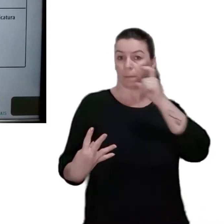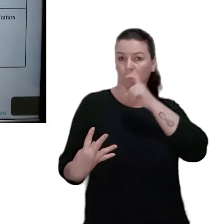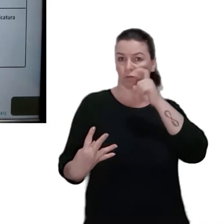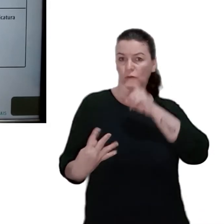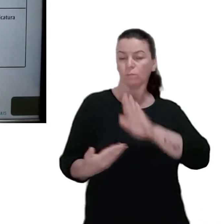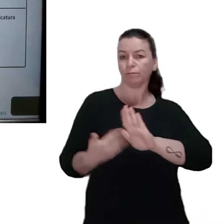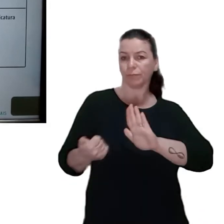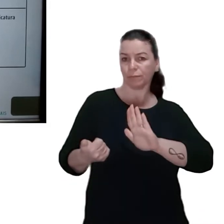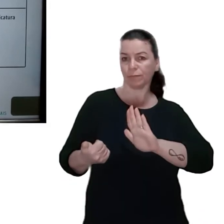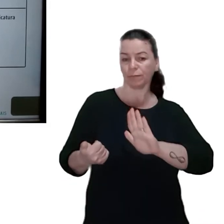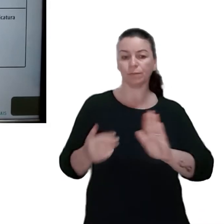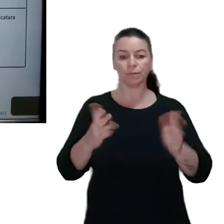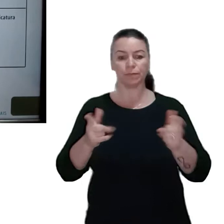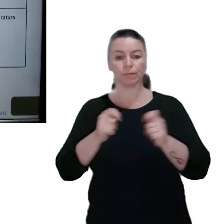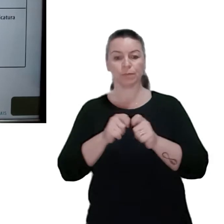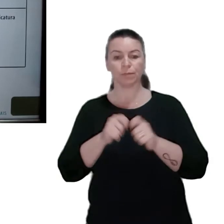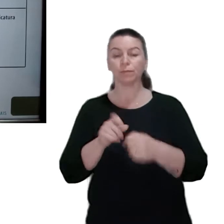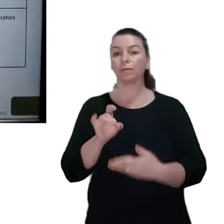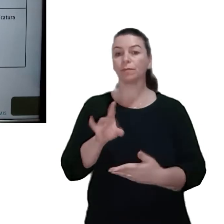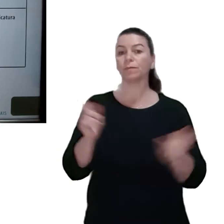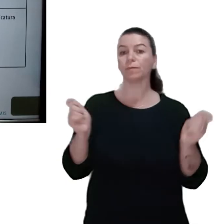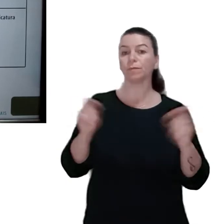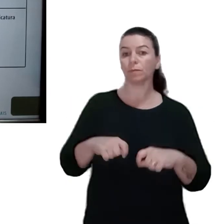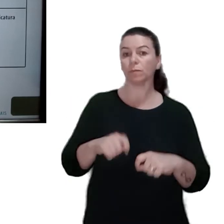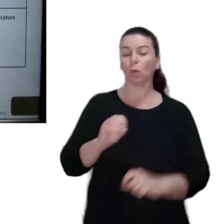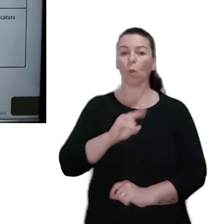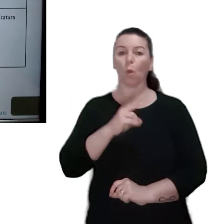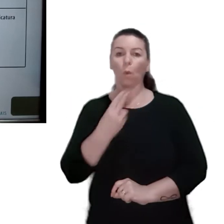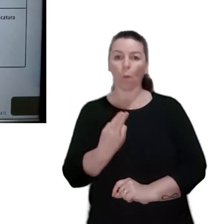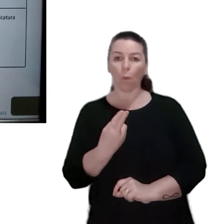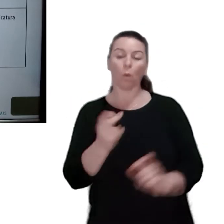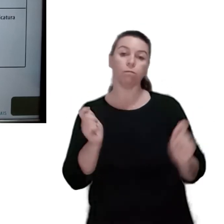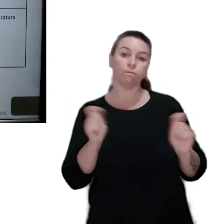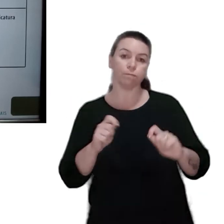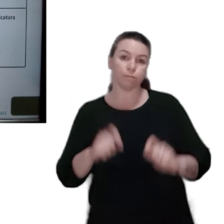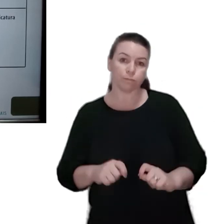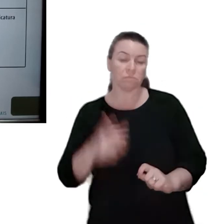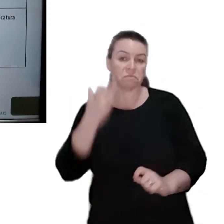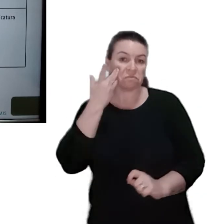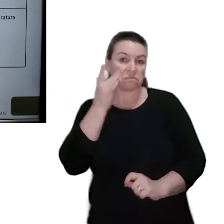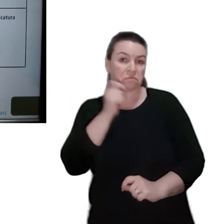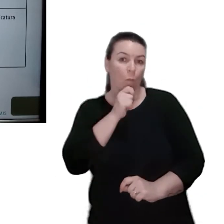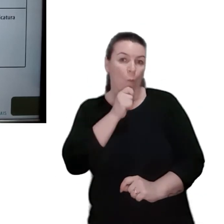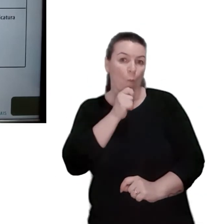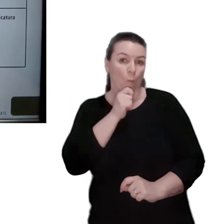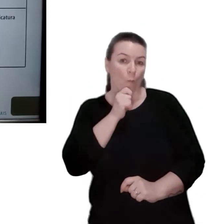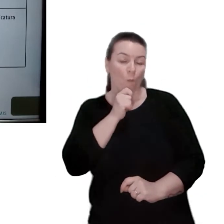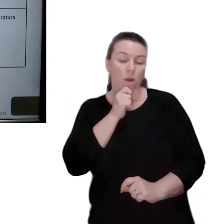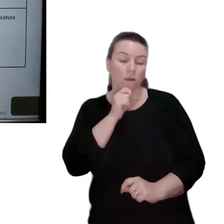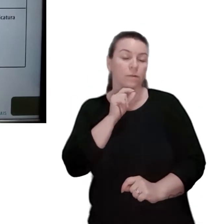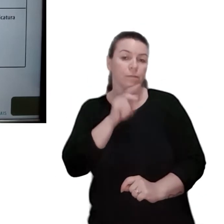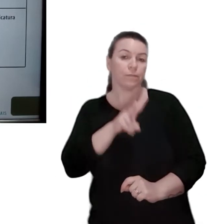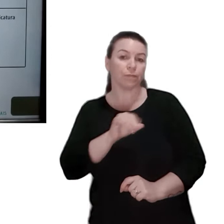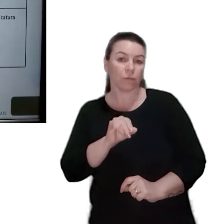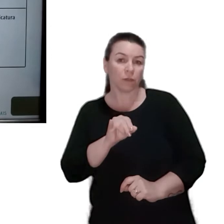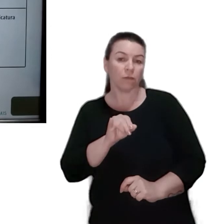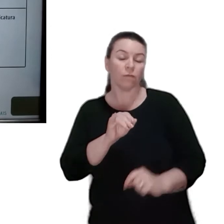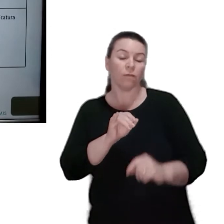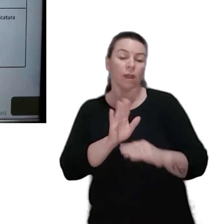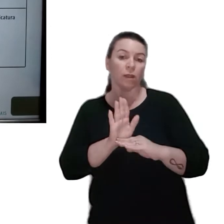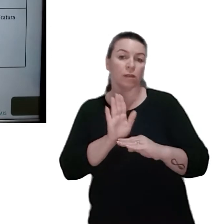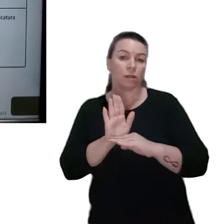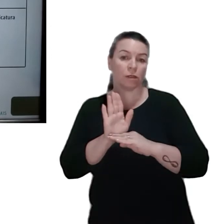descartar. Vamos ficar apenas com a possibilidade, ou as possibilidades, a gente ainda não fez essa avaliação, que vai nos dar